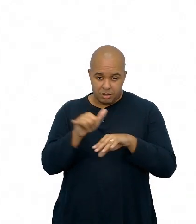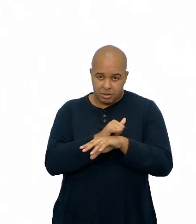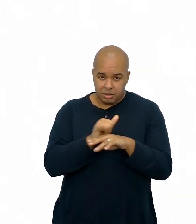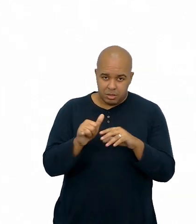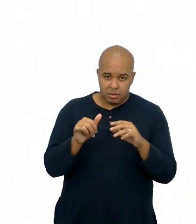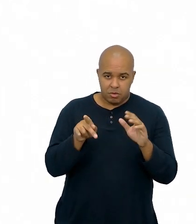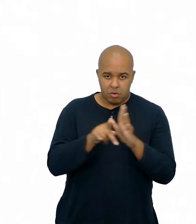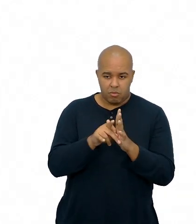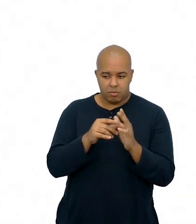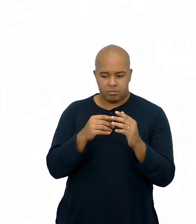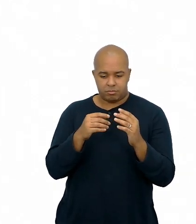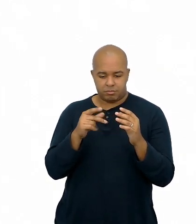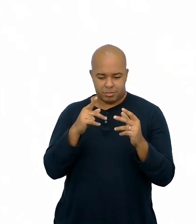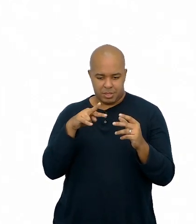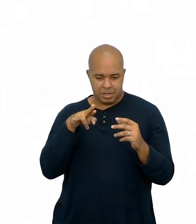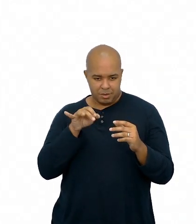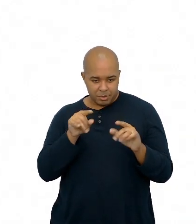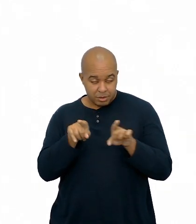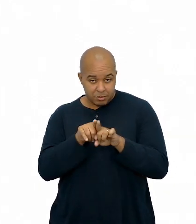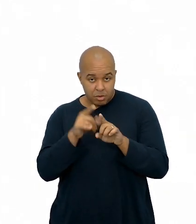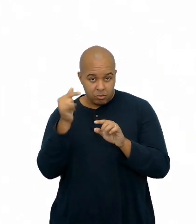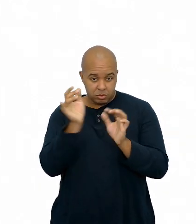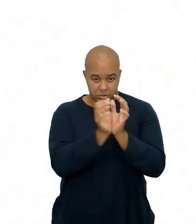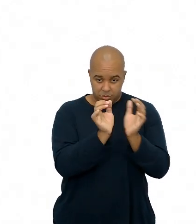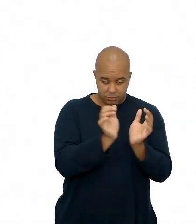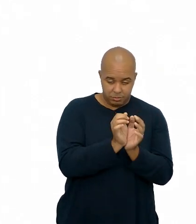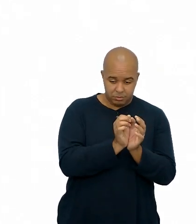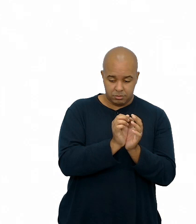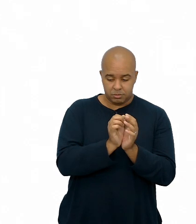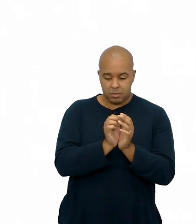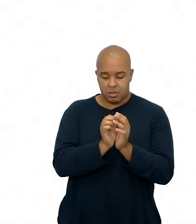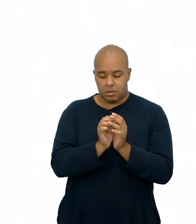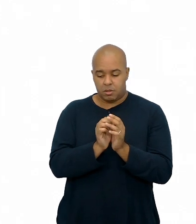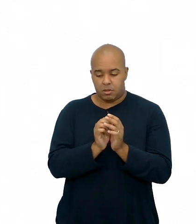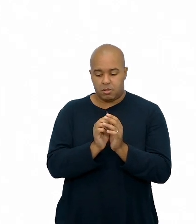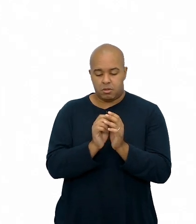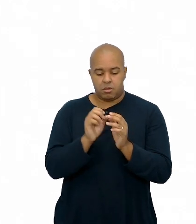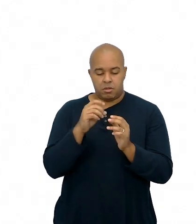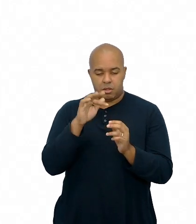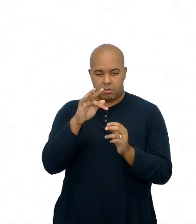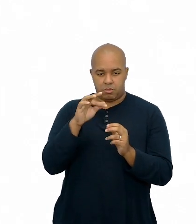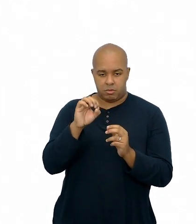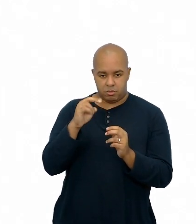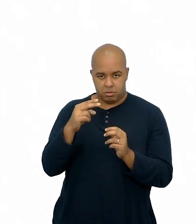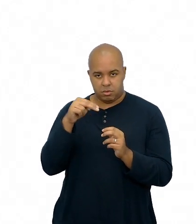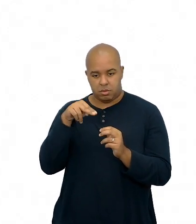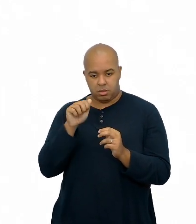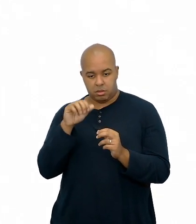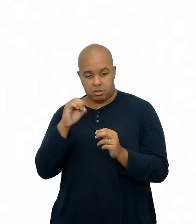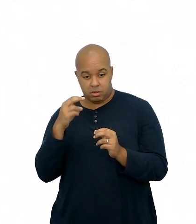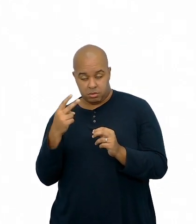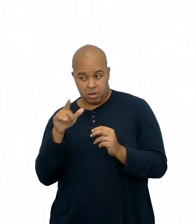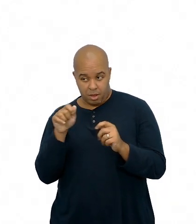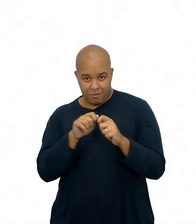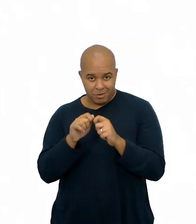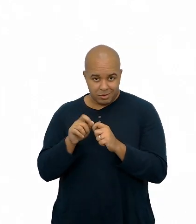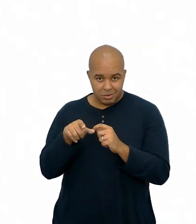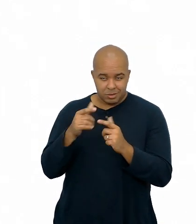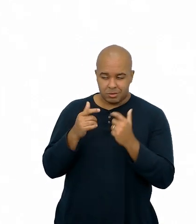como pareamento e outros agrupamentos, e a EF02, MA02, que é